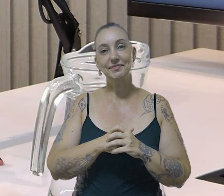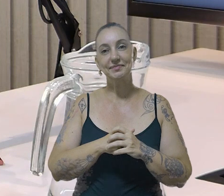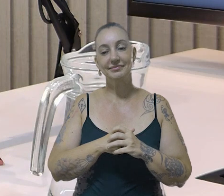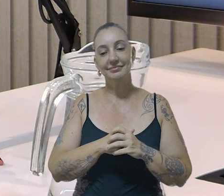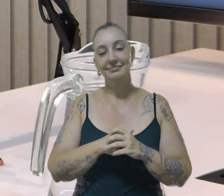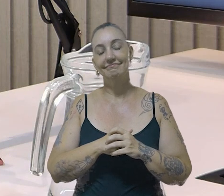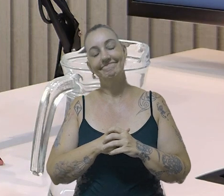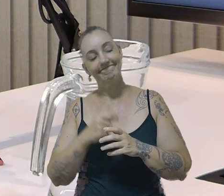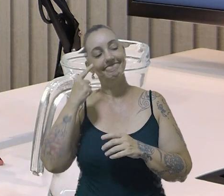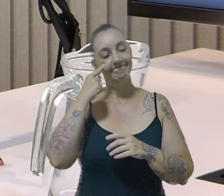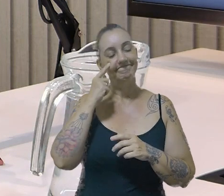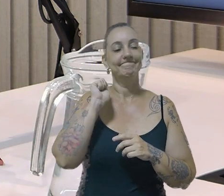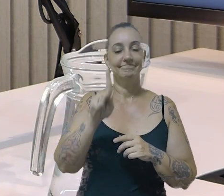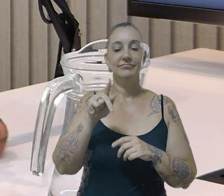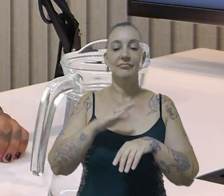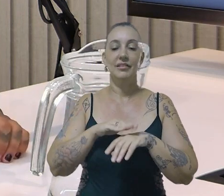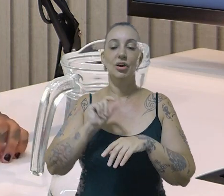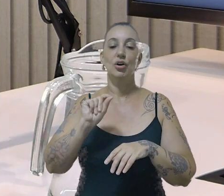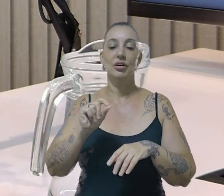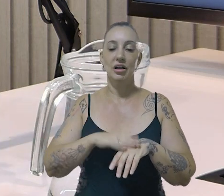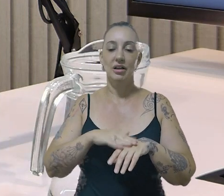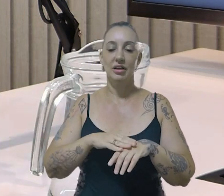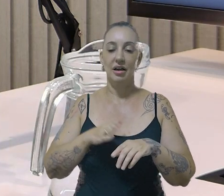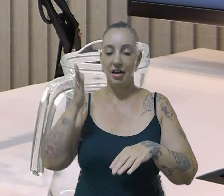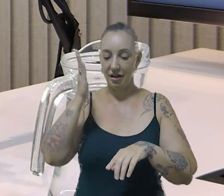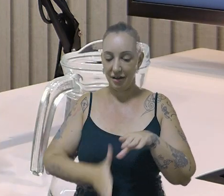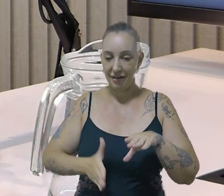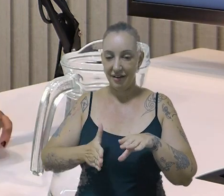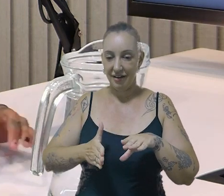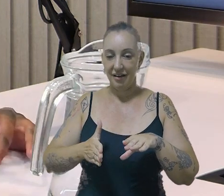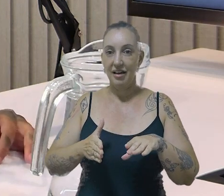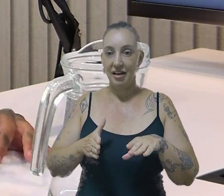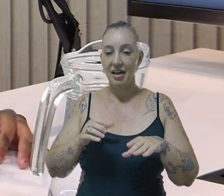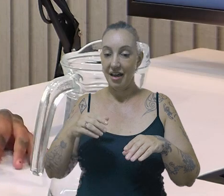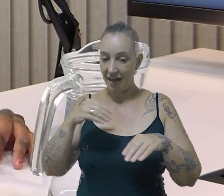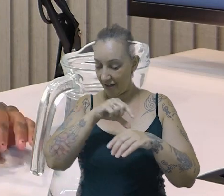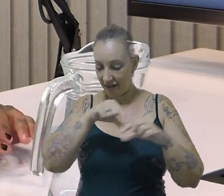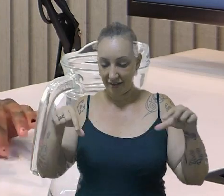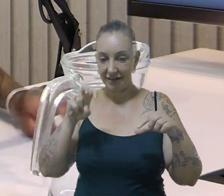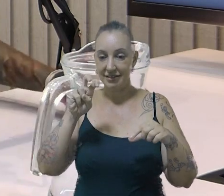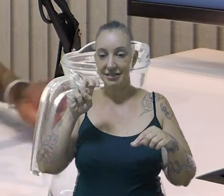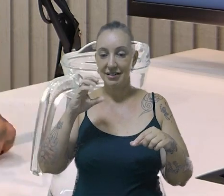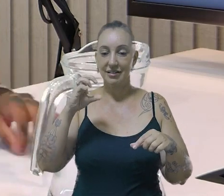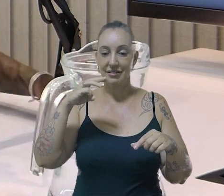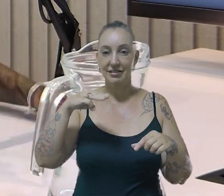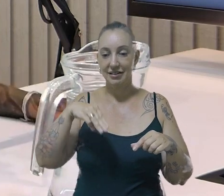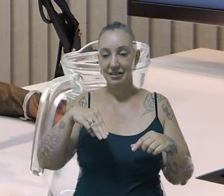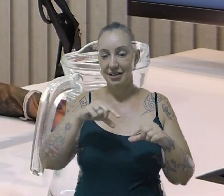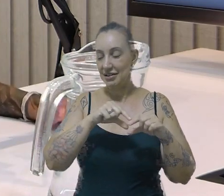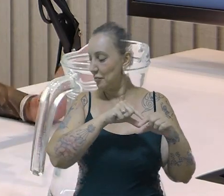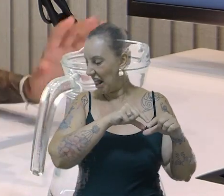ele tá vou fazer o que que é para fazer uma fenda uma fenda te ajuda assim é uma fenda assim 5 cm durante no cenário